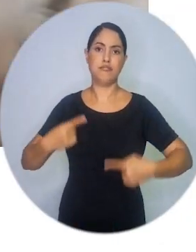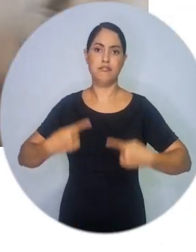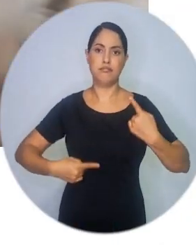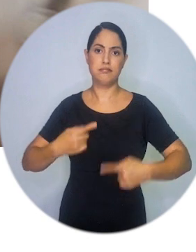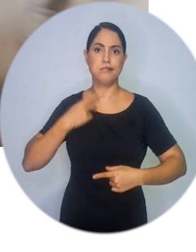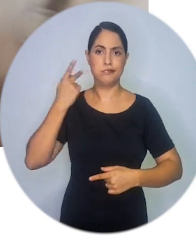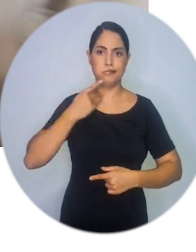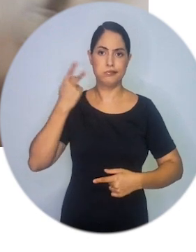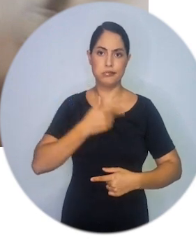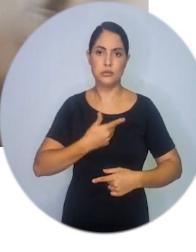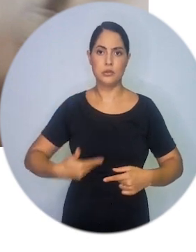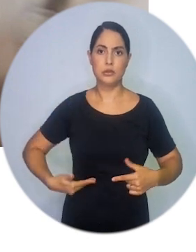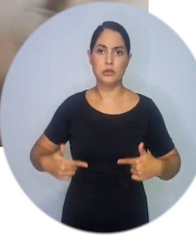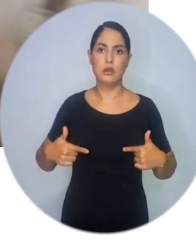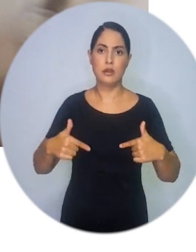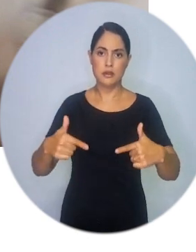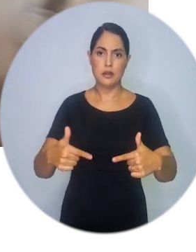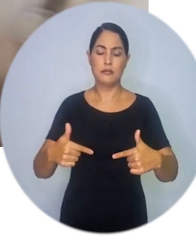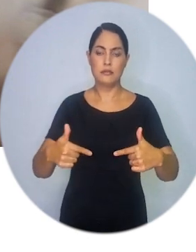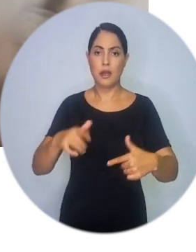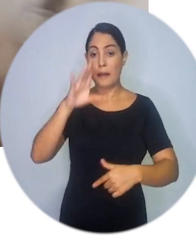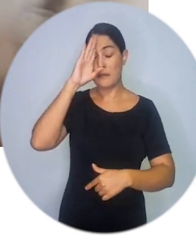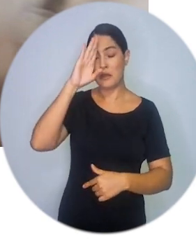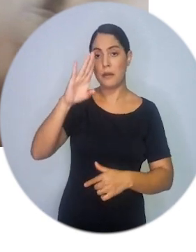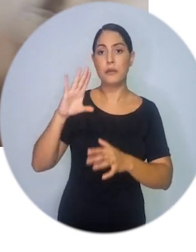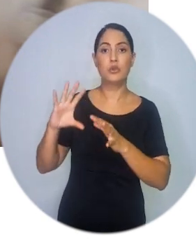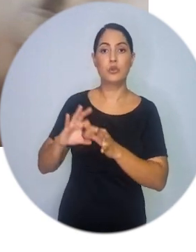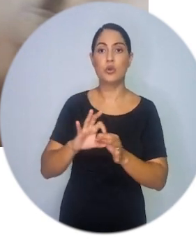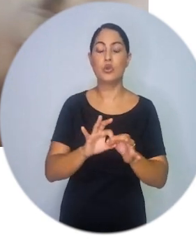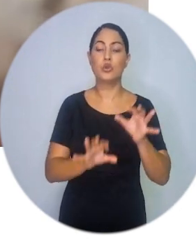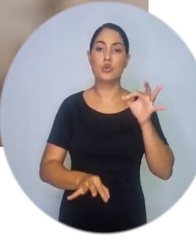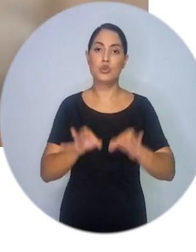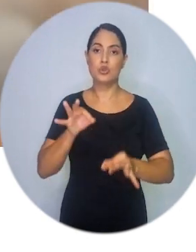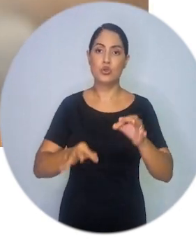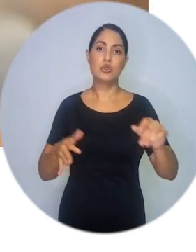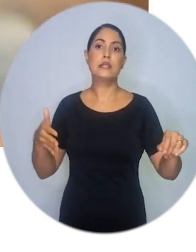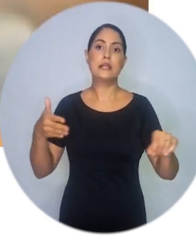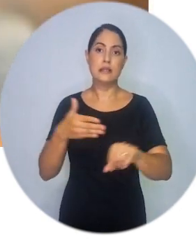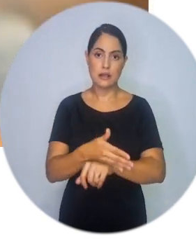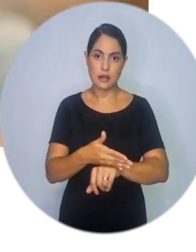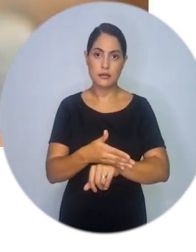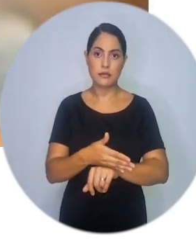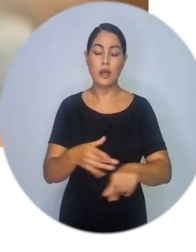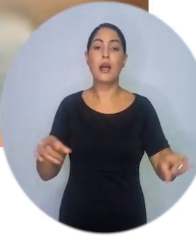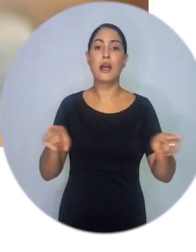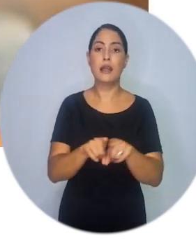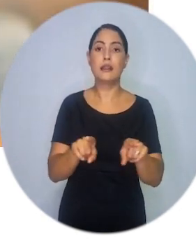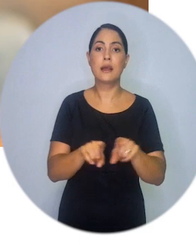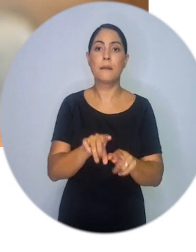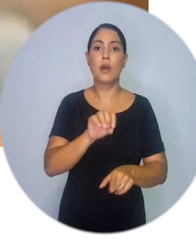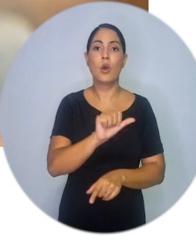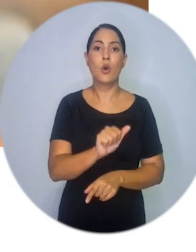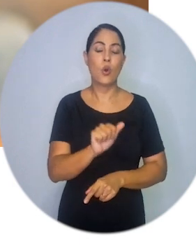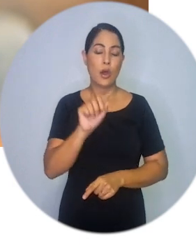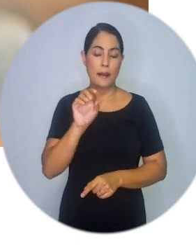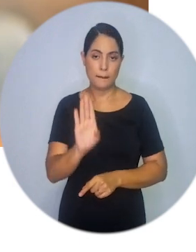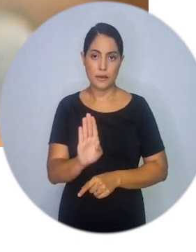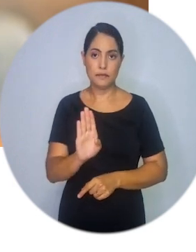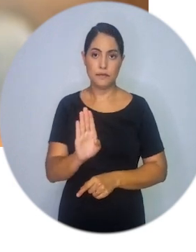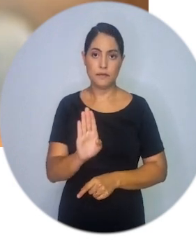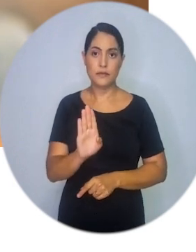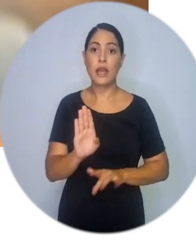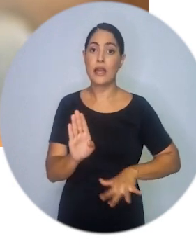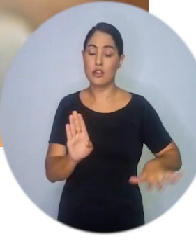nas políticas públicas, dentre elas a política pública de acesso à justiça. A